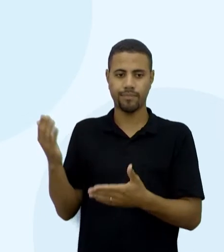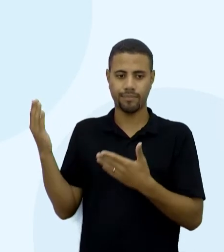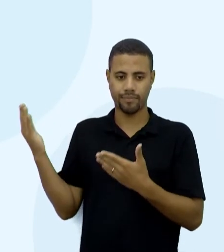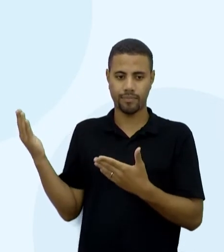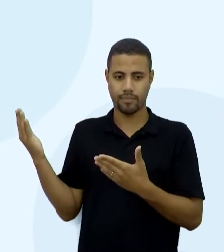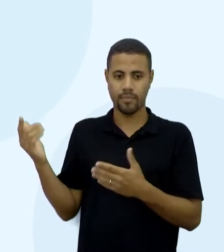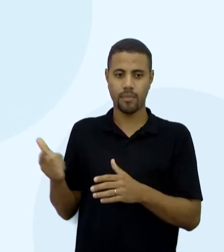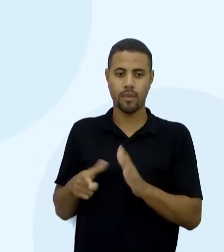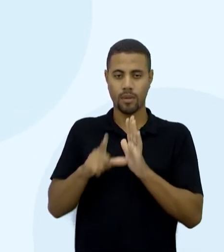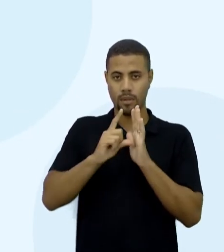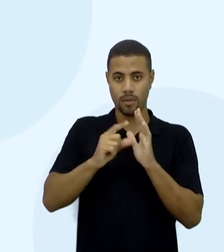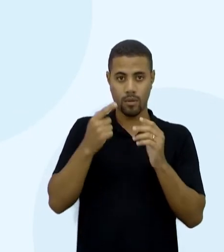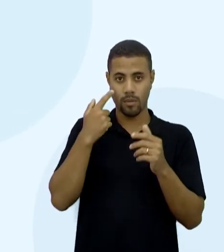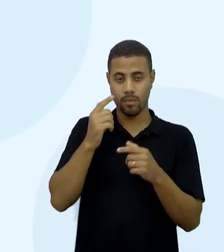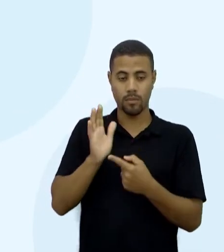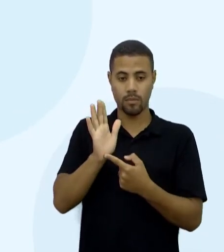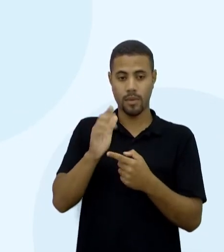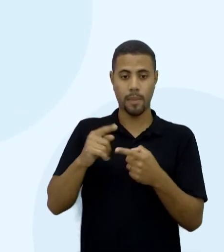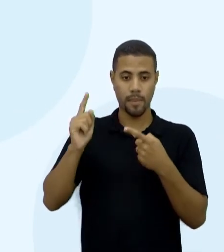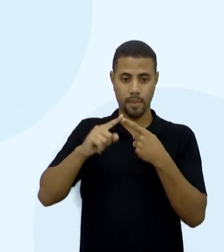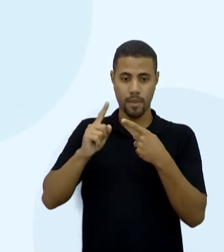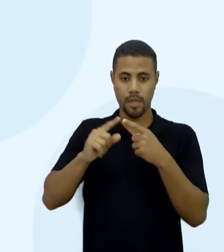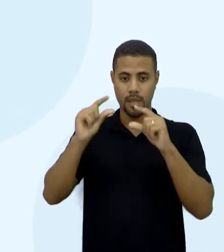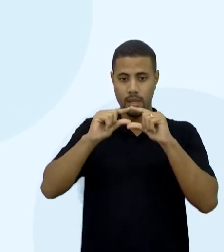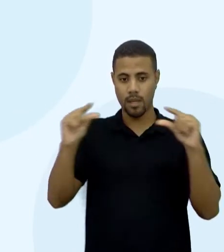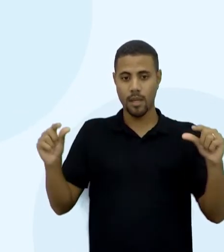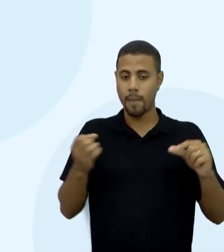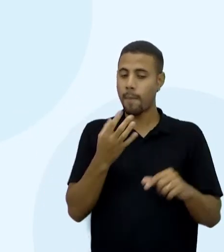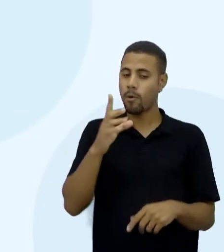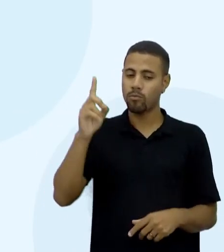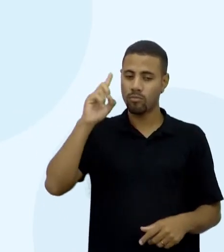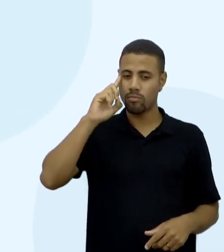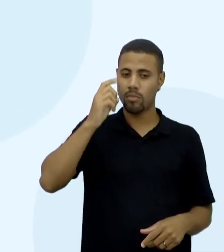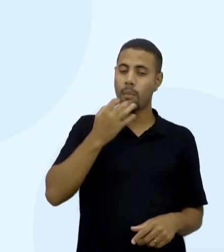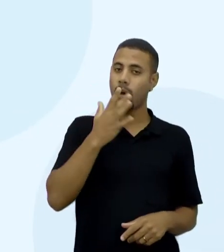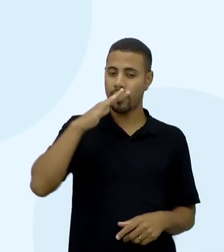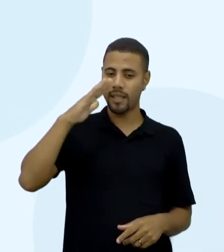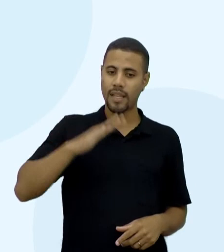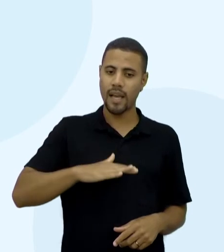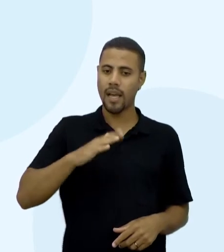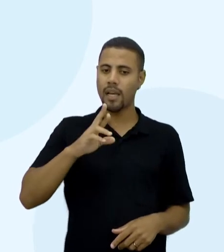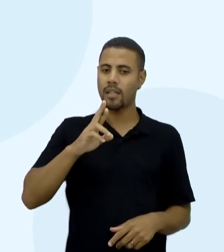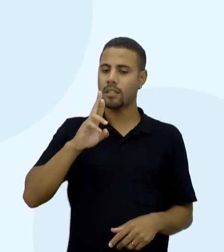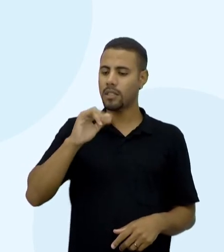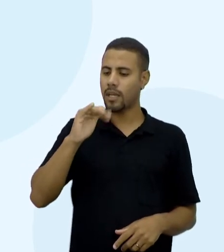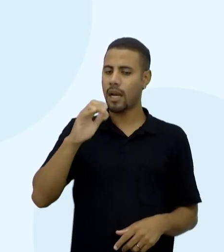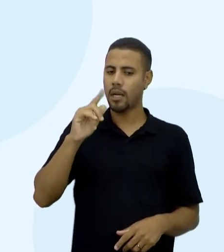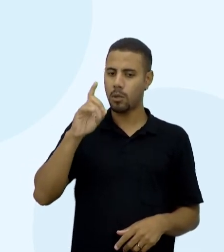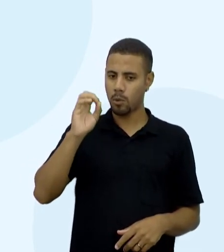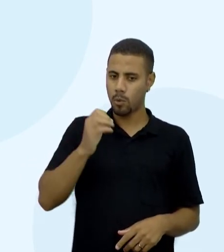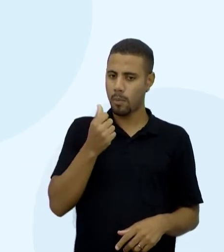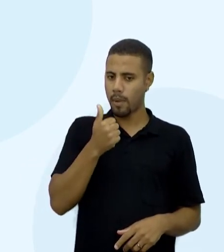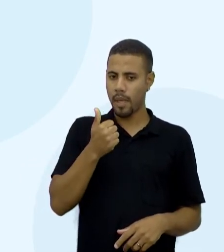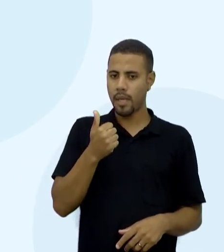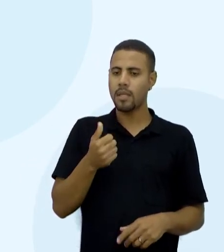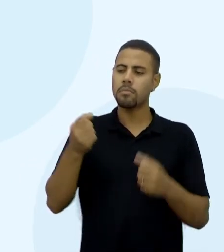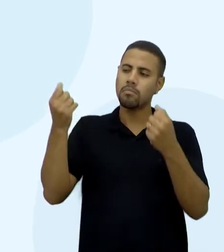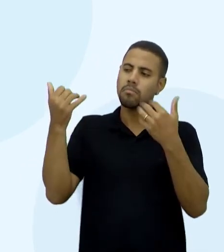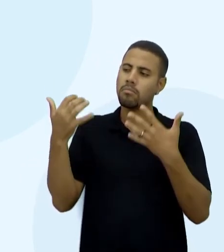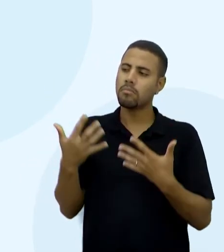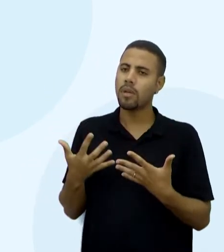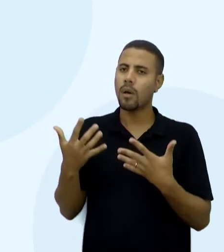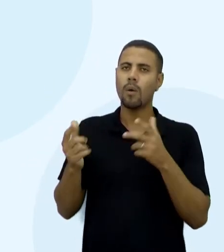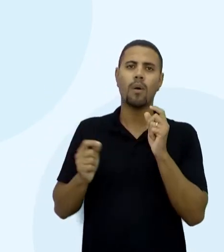Observem que aqui, ó, a primeira fala do entrevistador é bem curtinha, né? Então, boa tarde, Ricardo. Primeiro conta pra